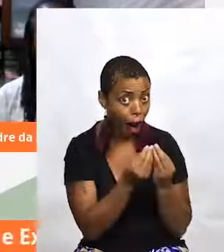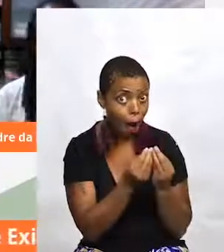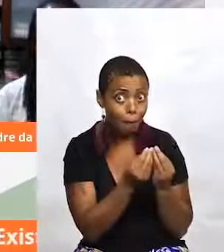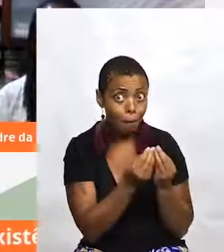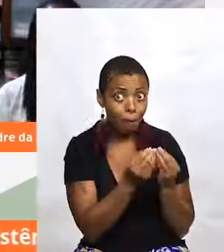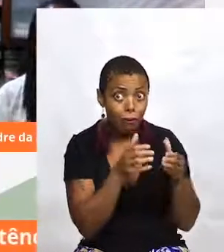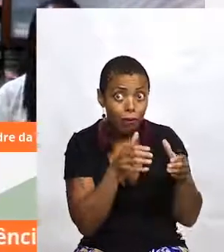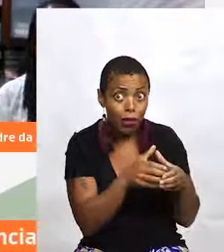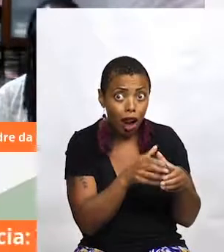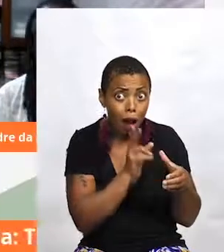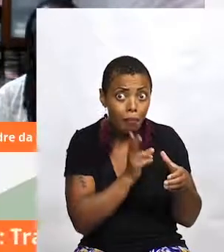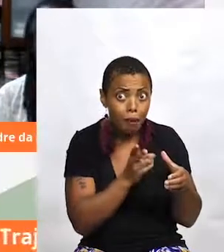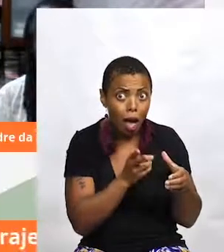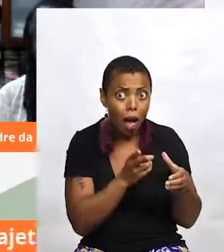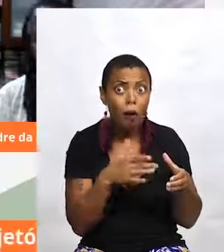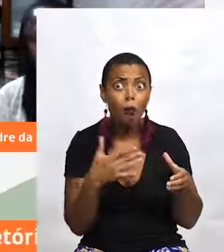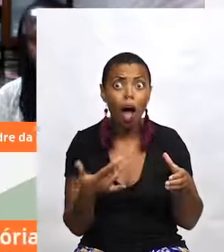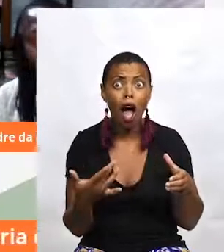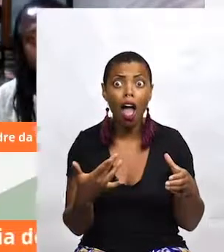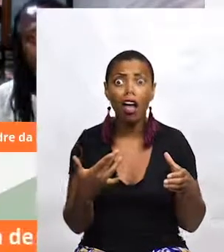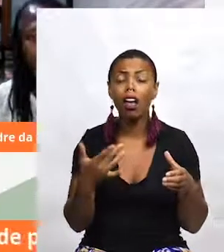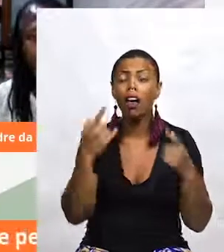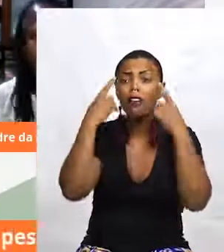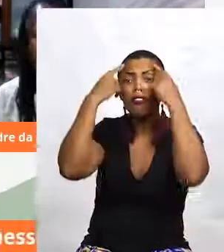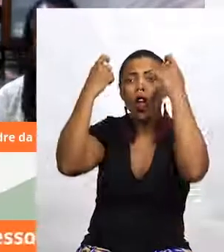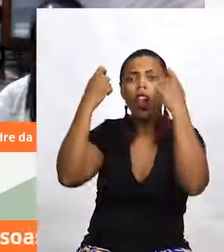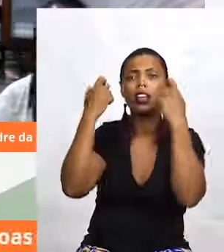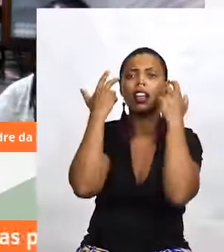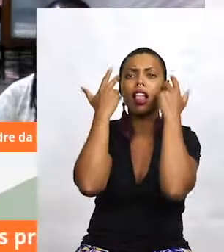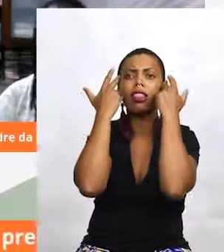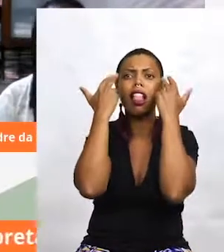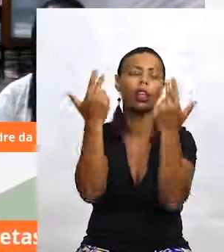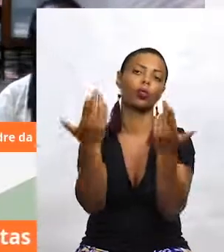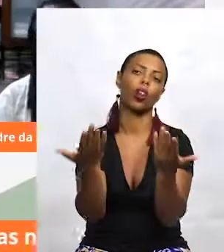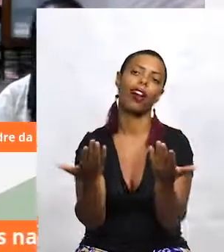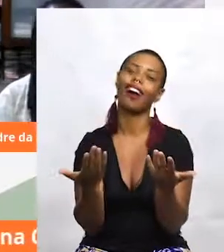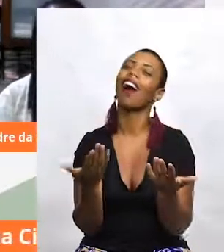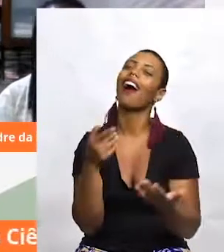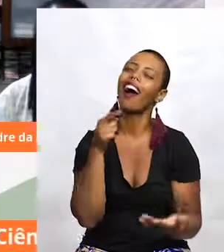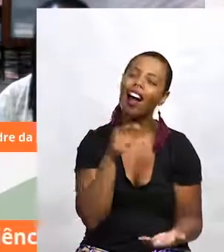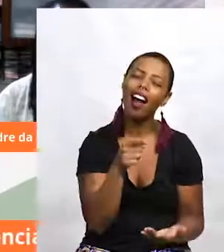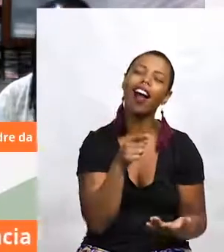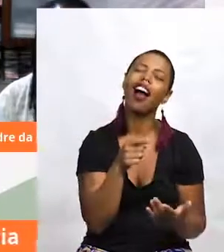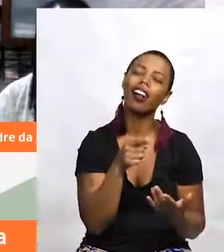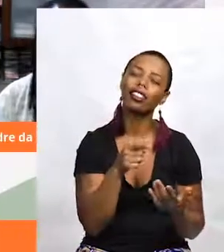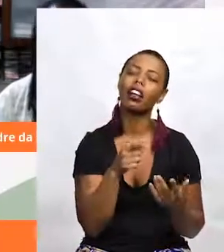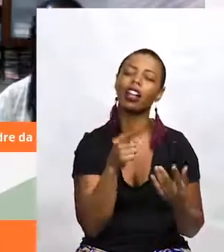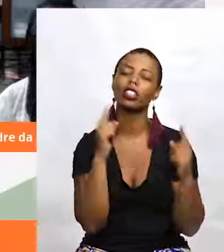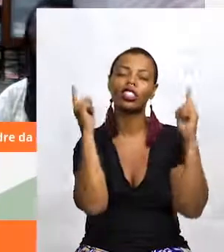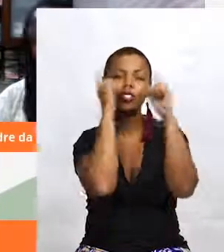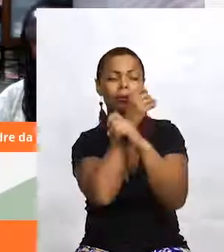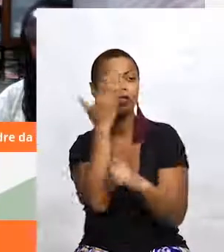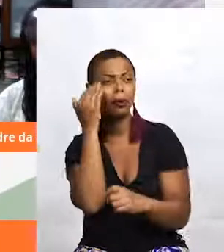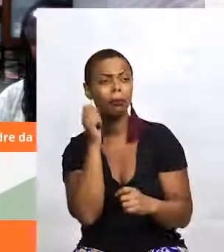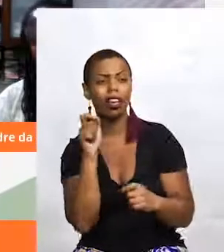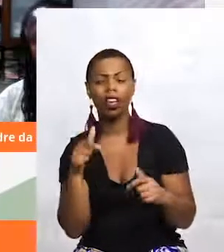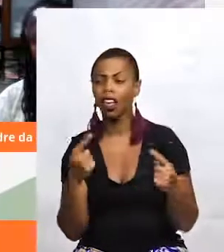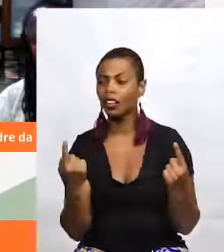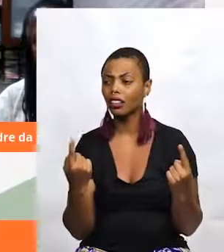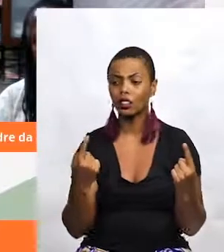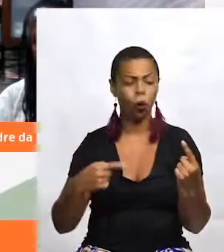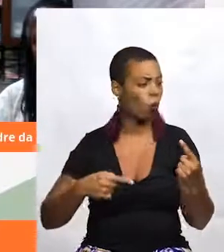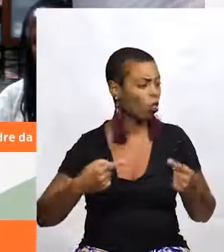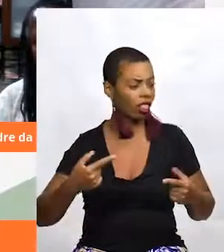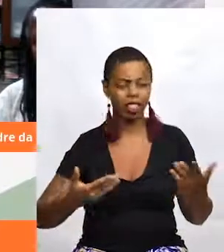da violência. Aí fica difícil de você saber de fato, né, quem está violentando mais quem, né? Mas, assim, se a